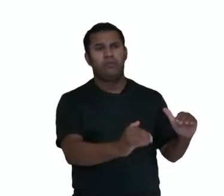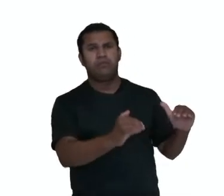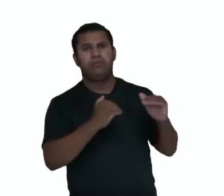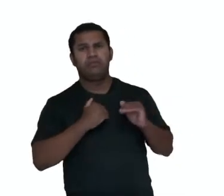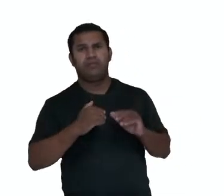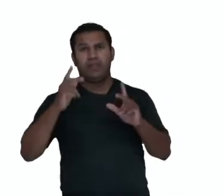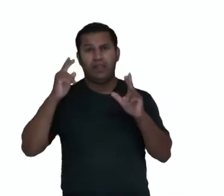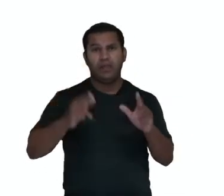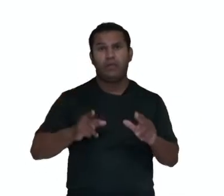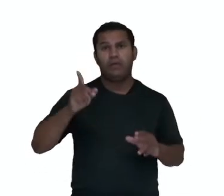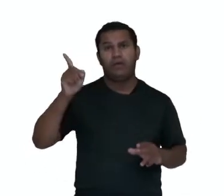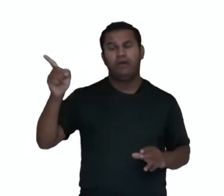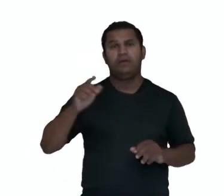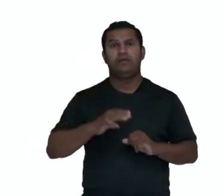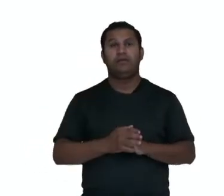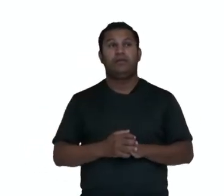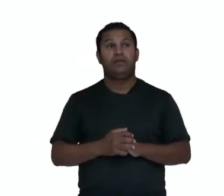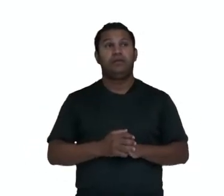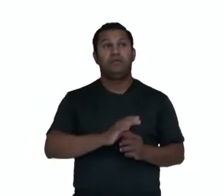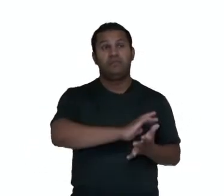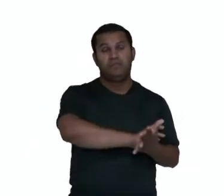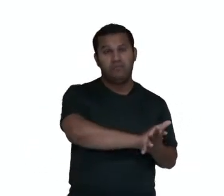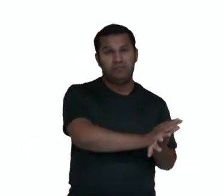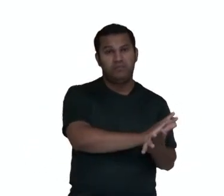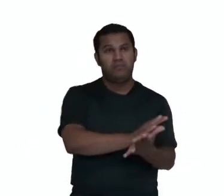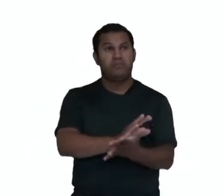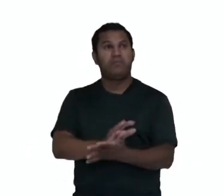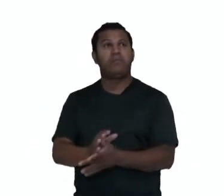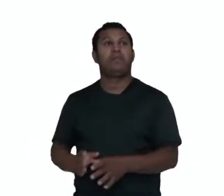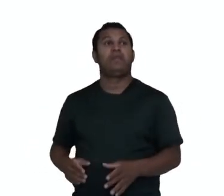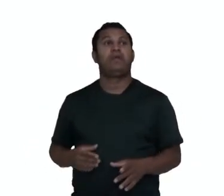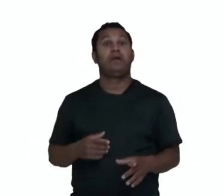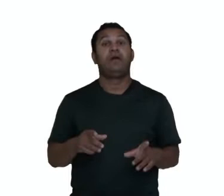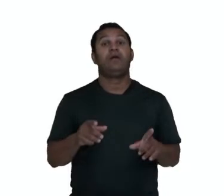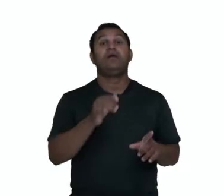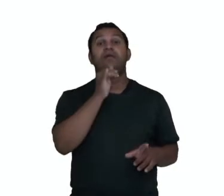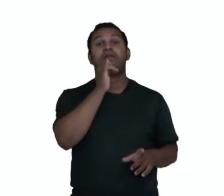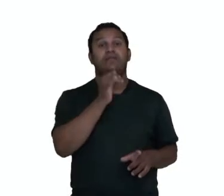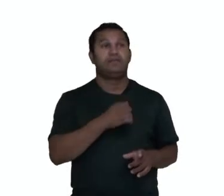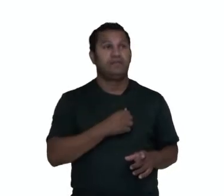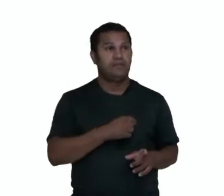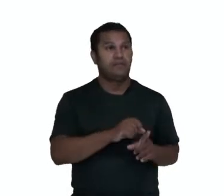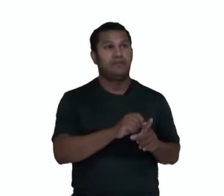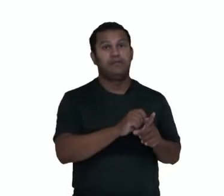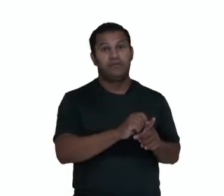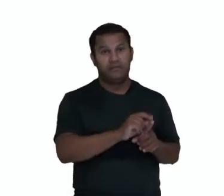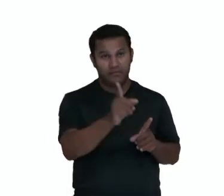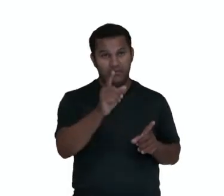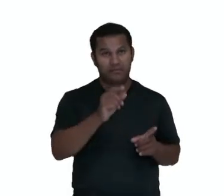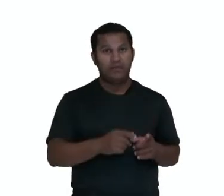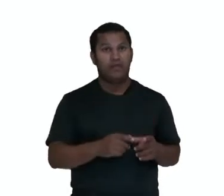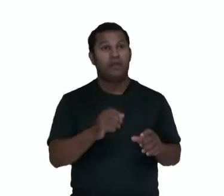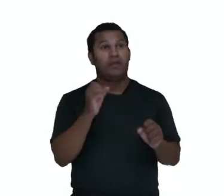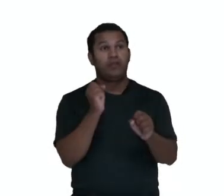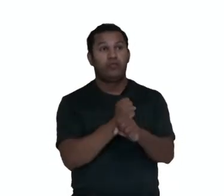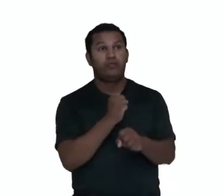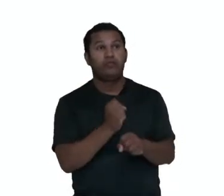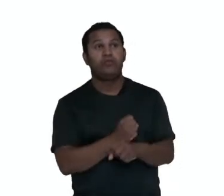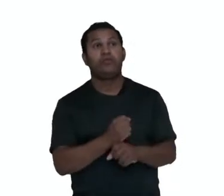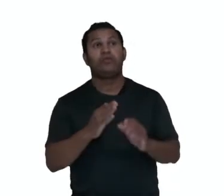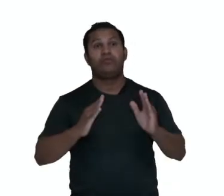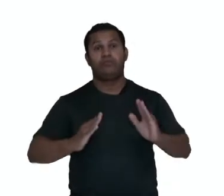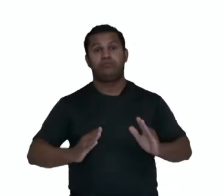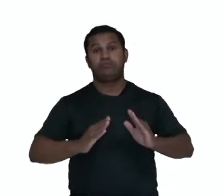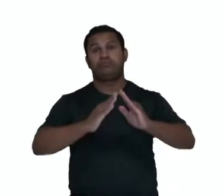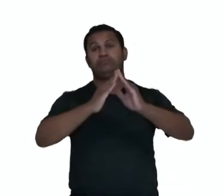expressando assim essa relação etnocêntrica. Um exemplo disso foi que os espanhóis, por exemplo, construíram a Catedral Metropolitana com as